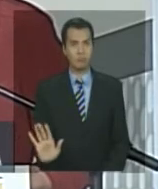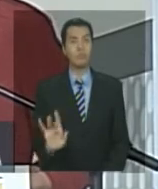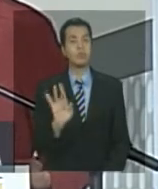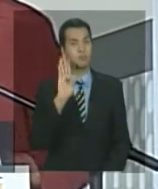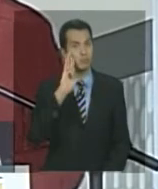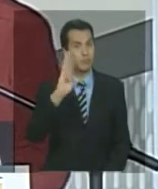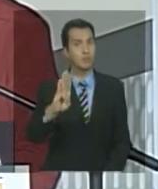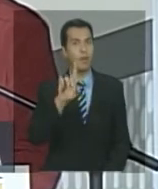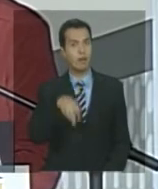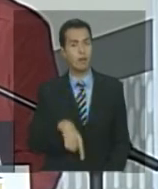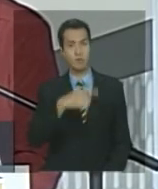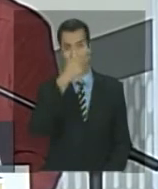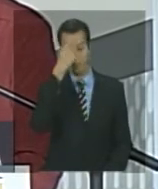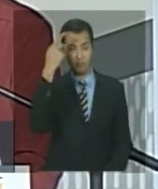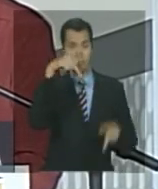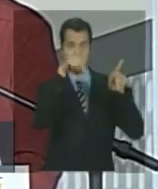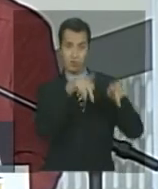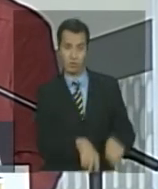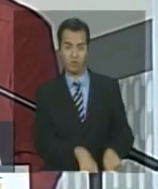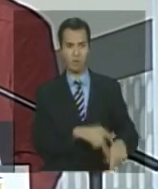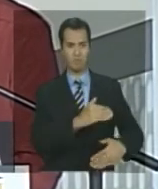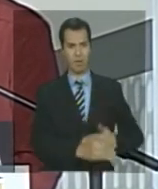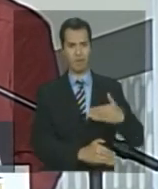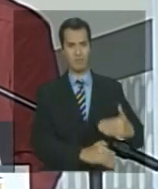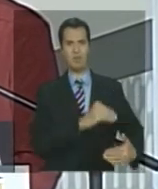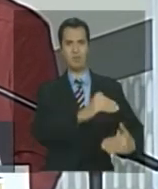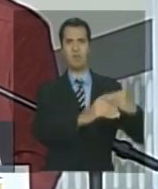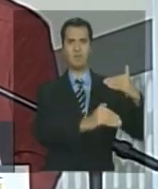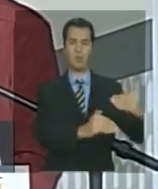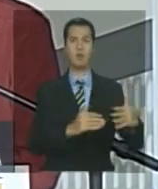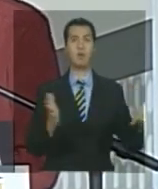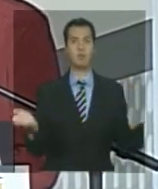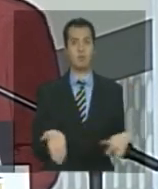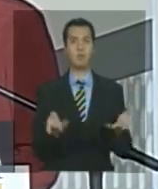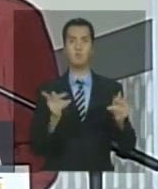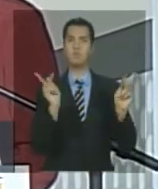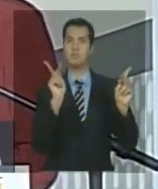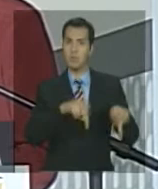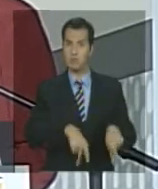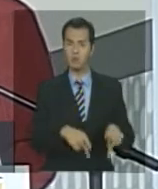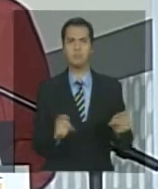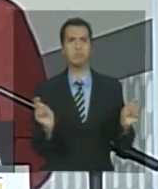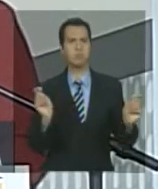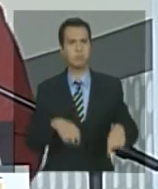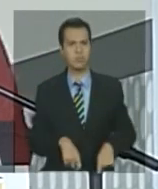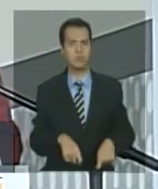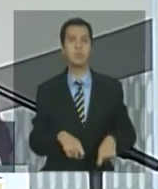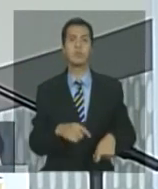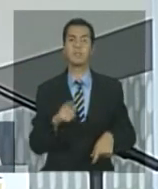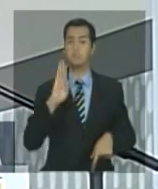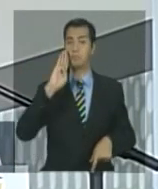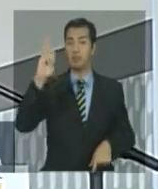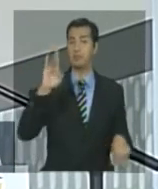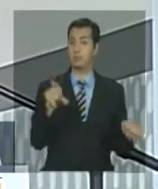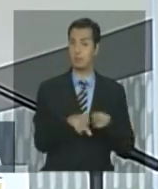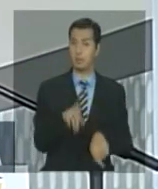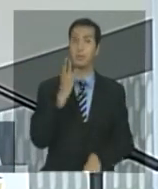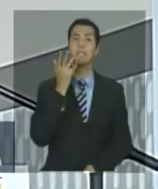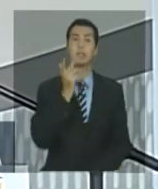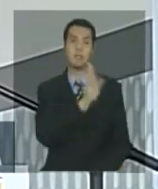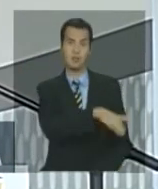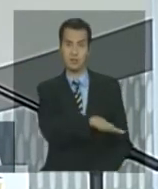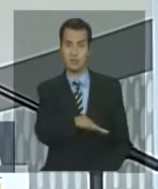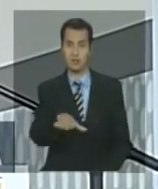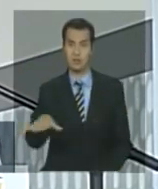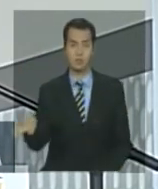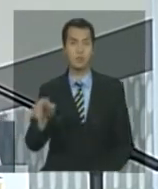não pelo PIB, mas pela capacidade da nossa população, principalmente das nossas crianças,